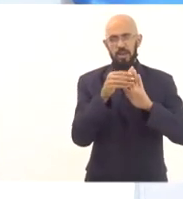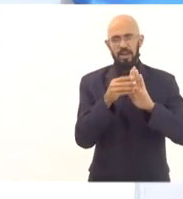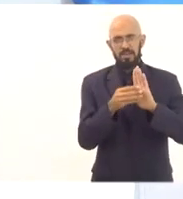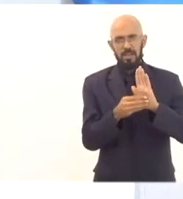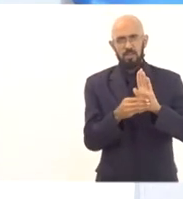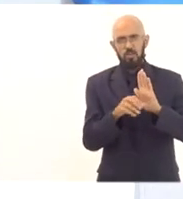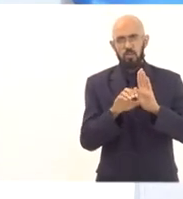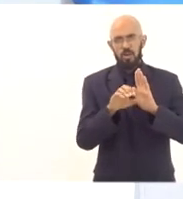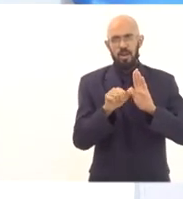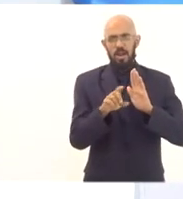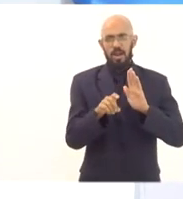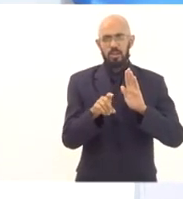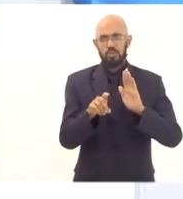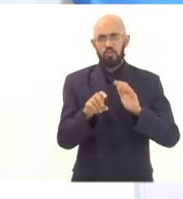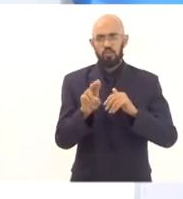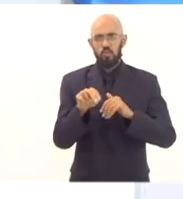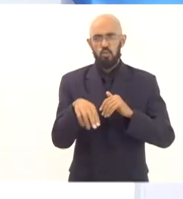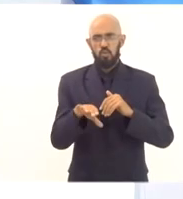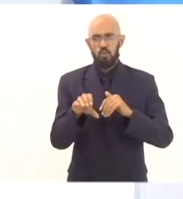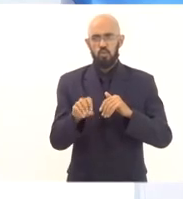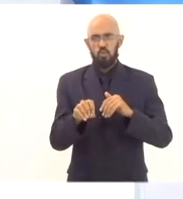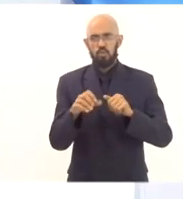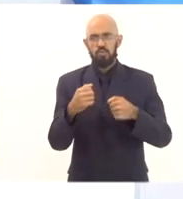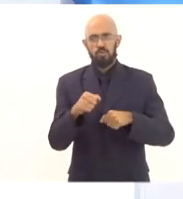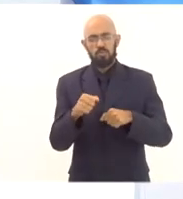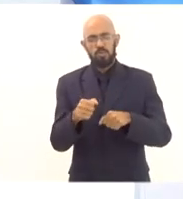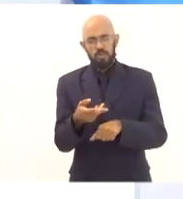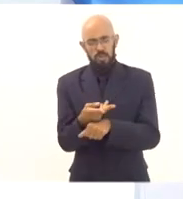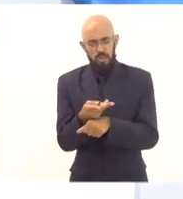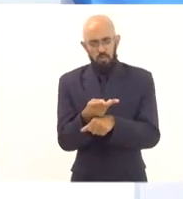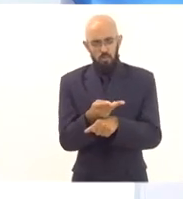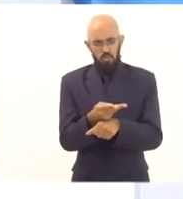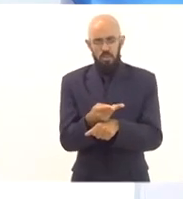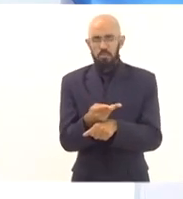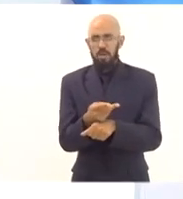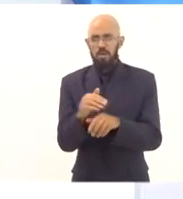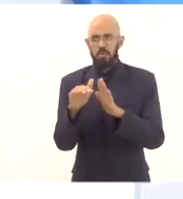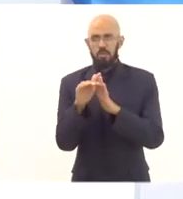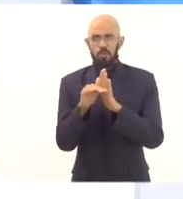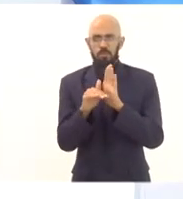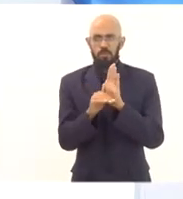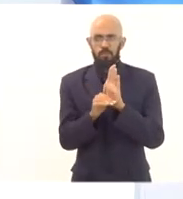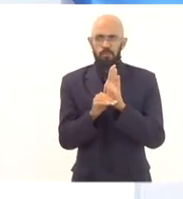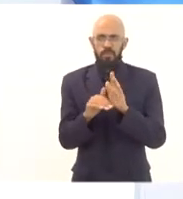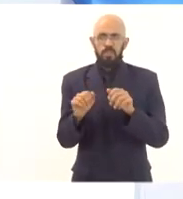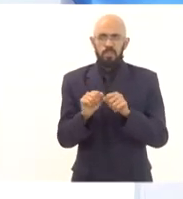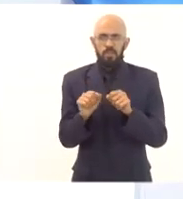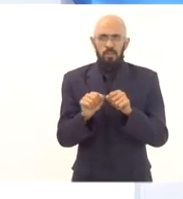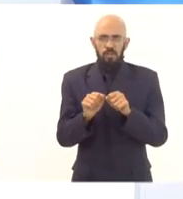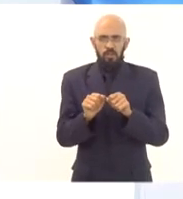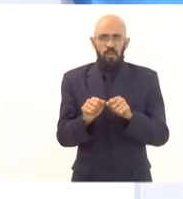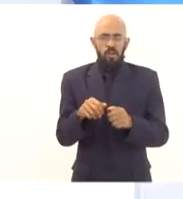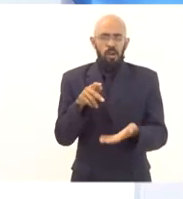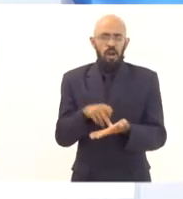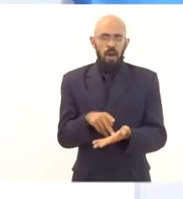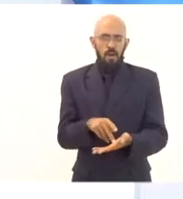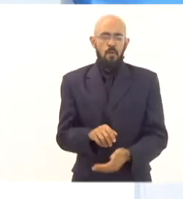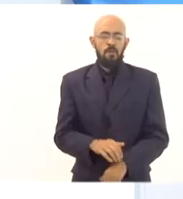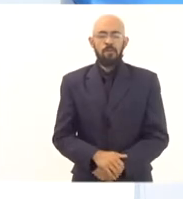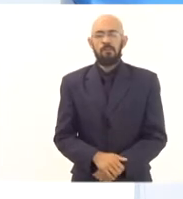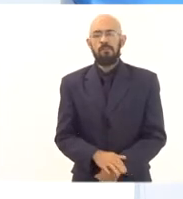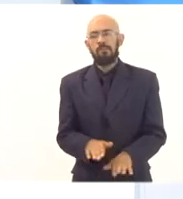então a gente precisa de fato dessa busca ativa para o programa é operacionalizado na sua efetividade